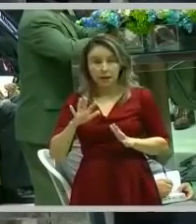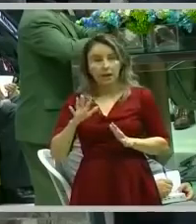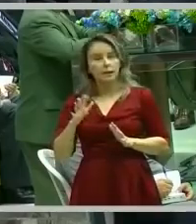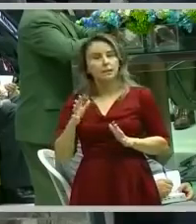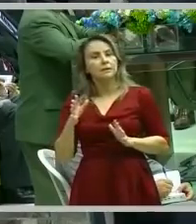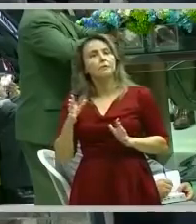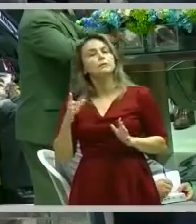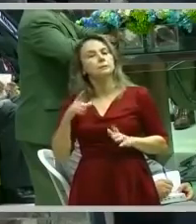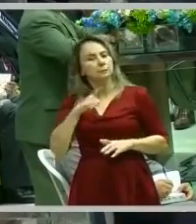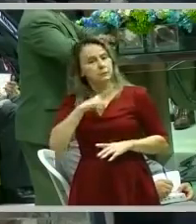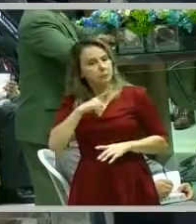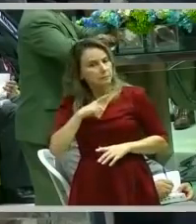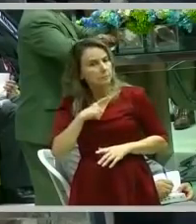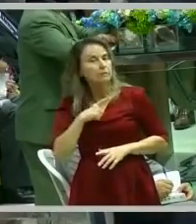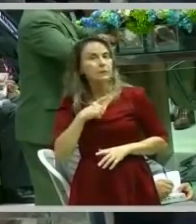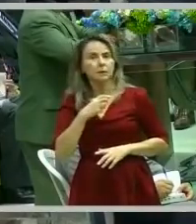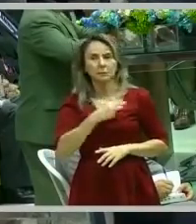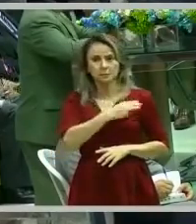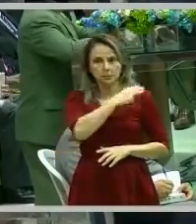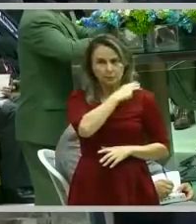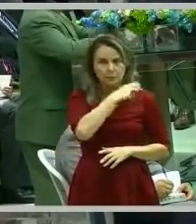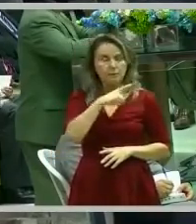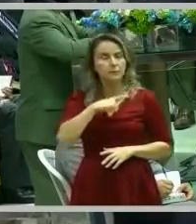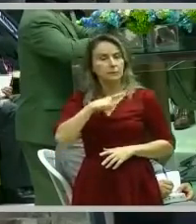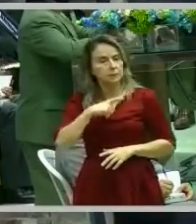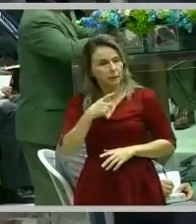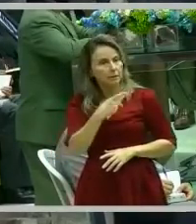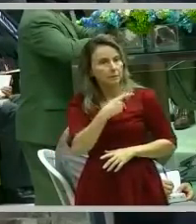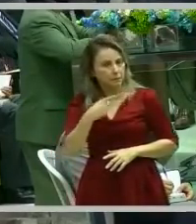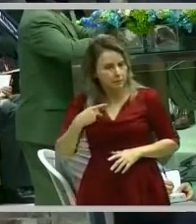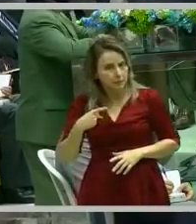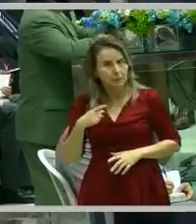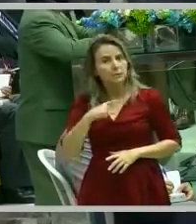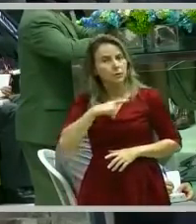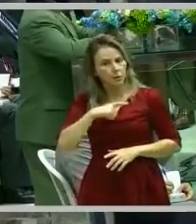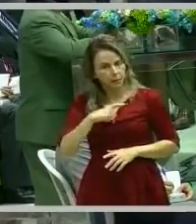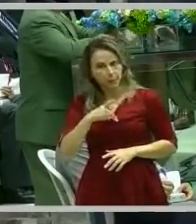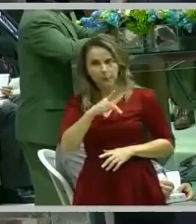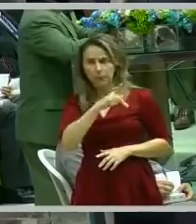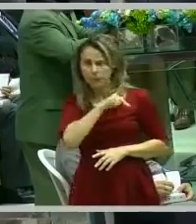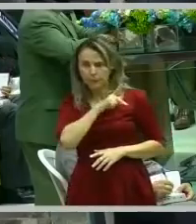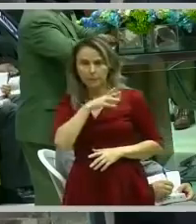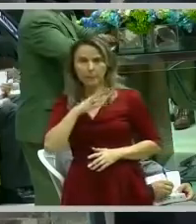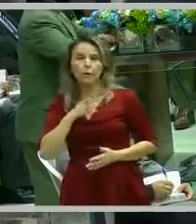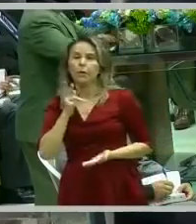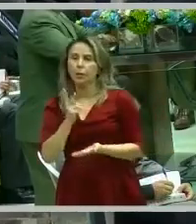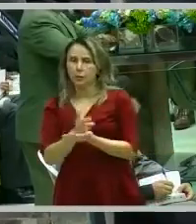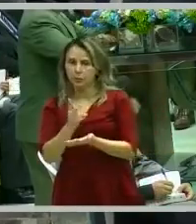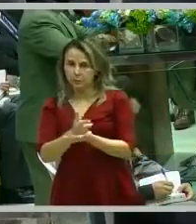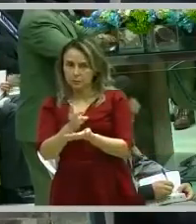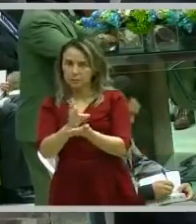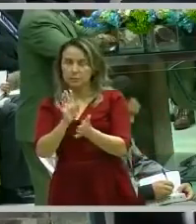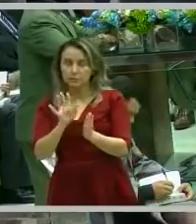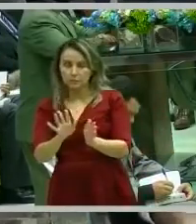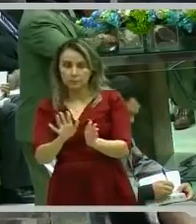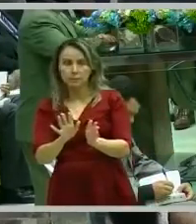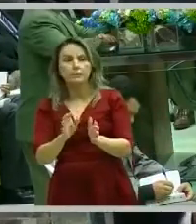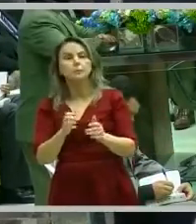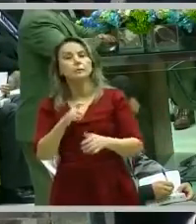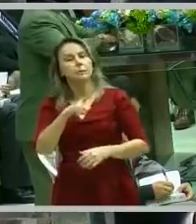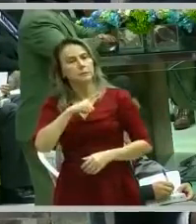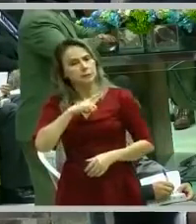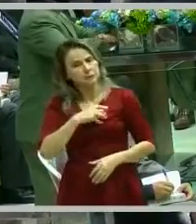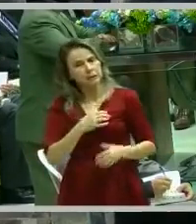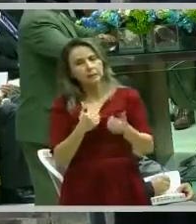tem ministros, não significa dizer que não tem presbíteros, diáconos, não significa dizer que não há hierarquia na igreja,